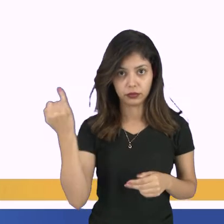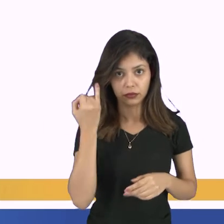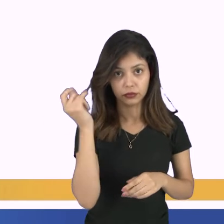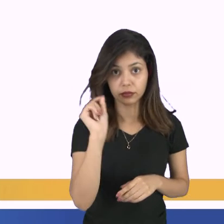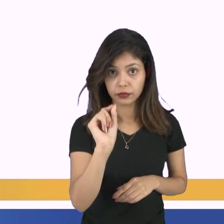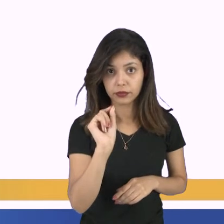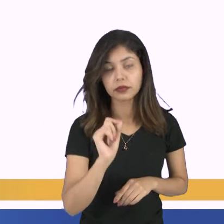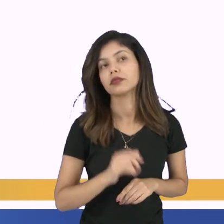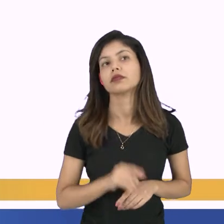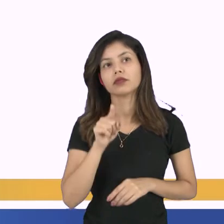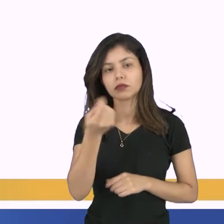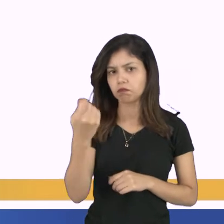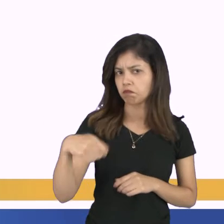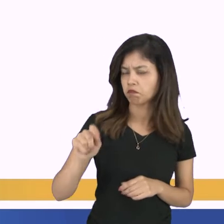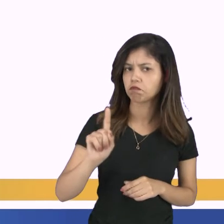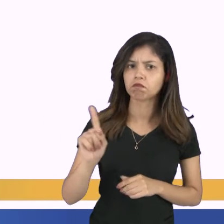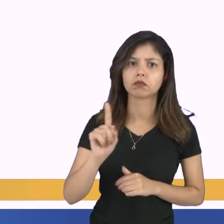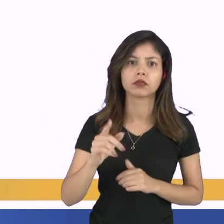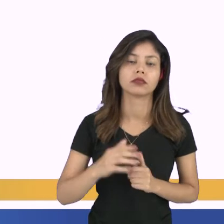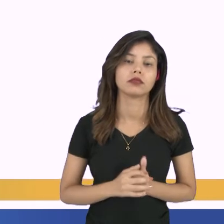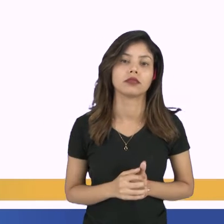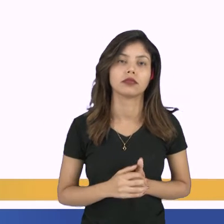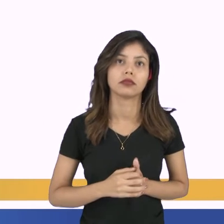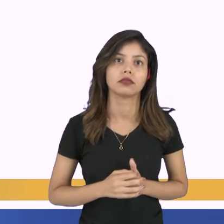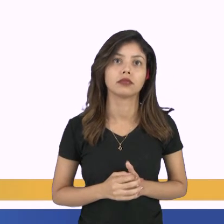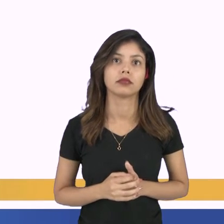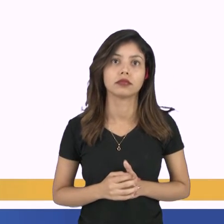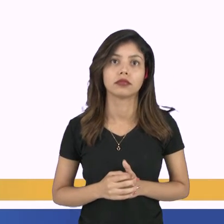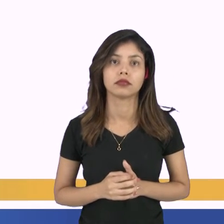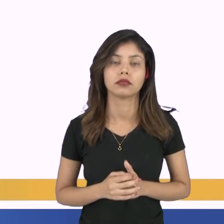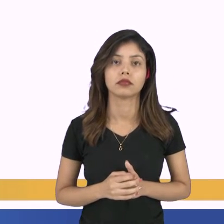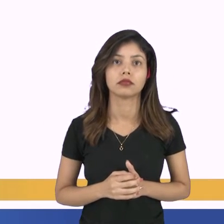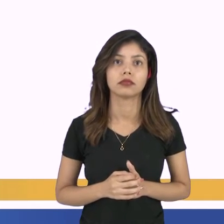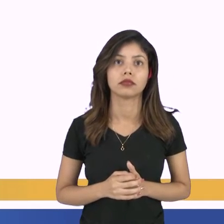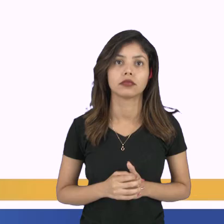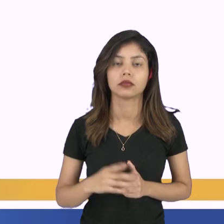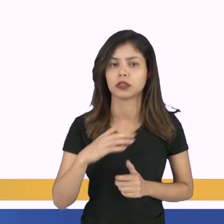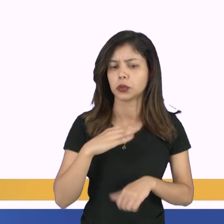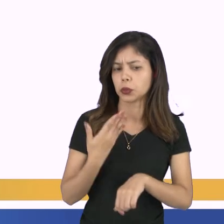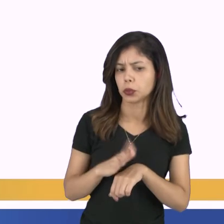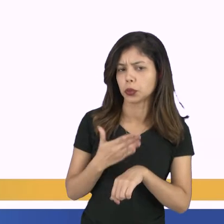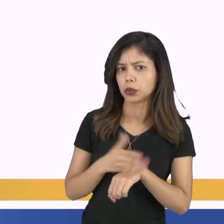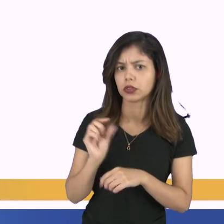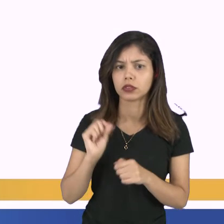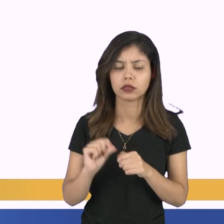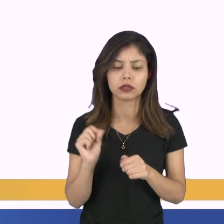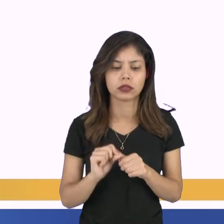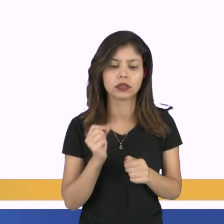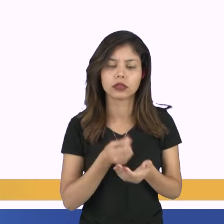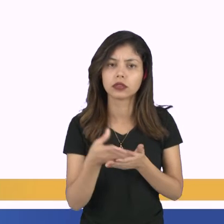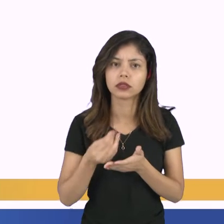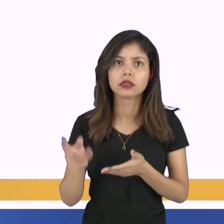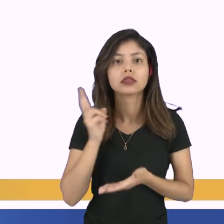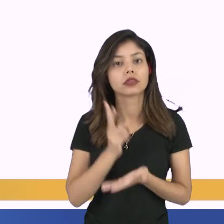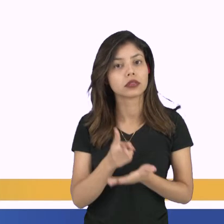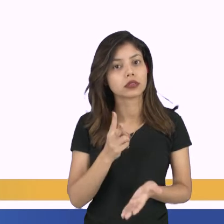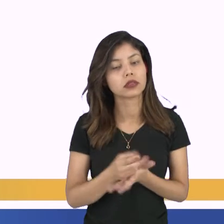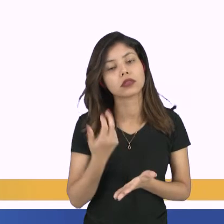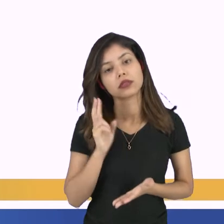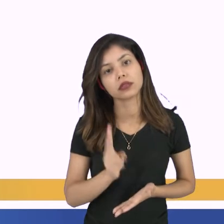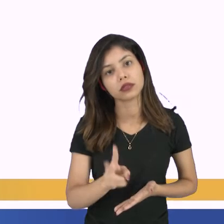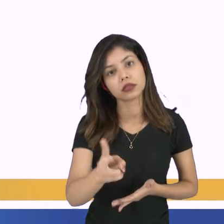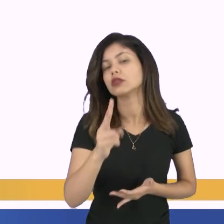queridos, é que você não precisa até ter uma prática de fazer a distribuição e lembrar a